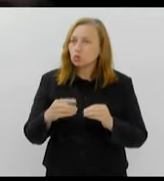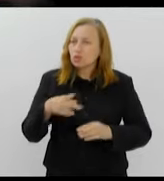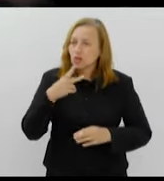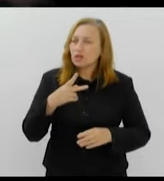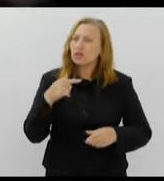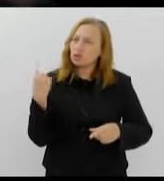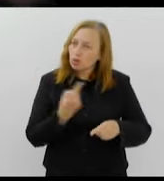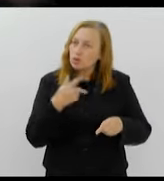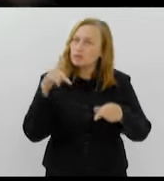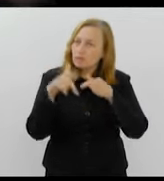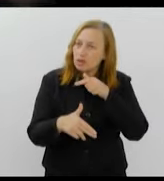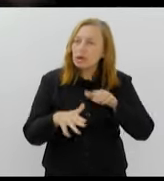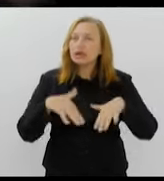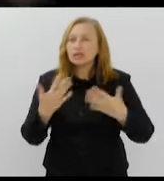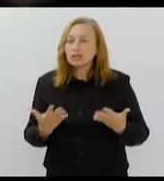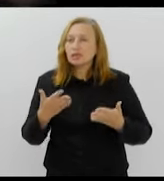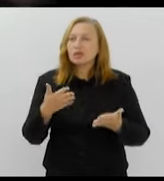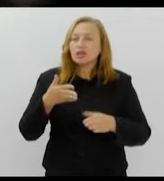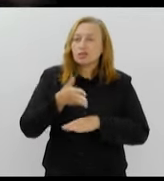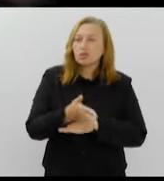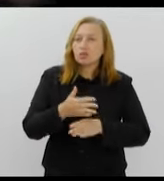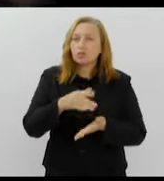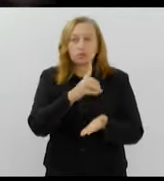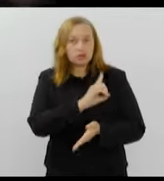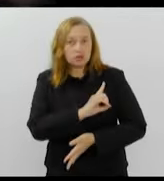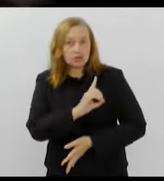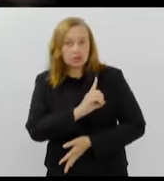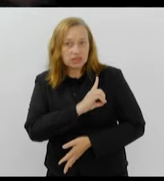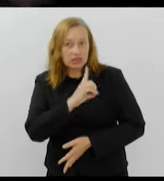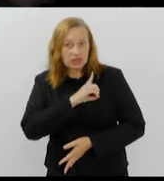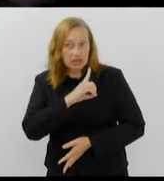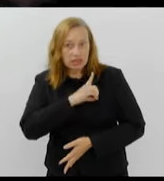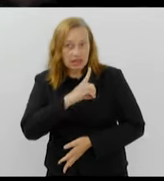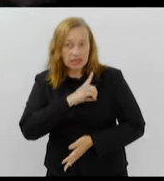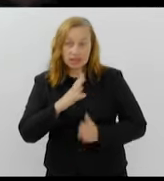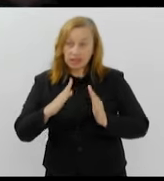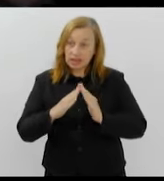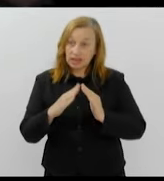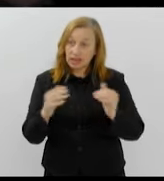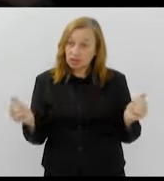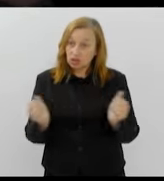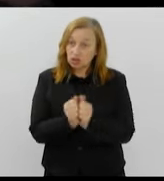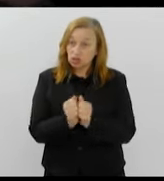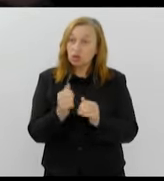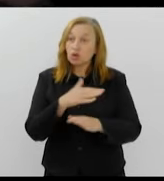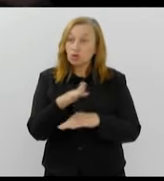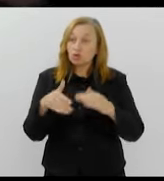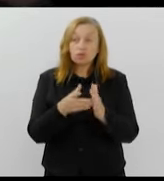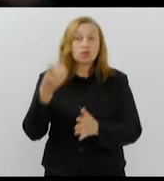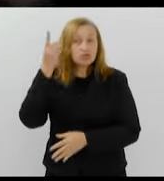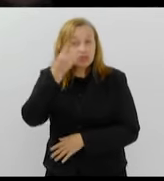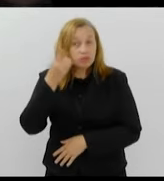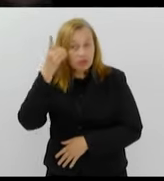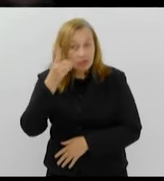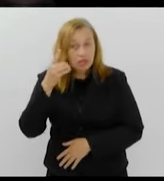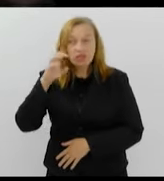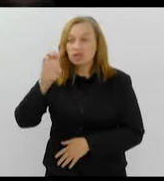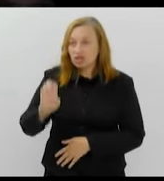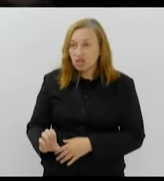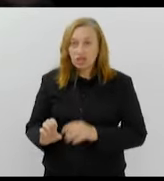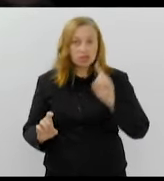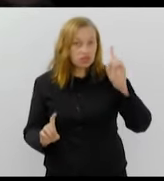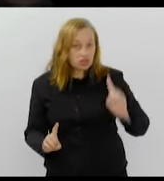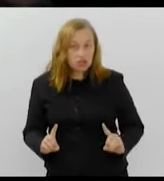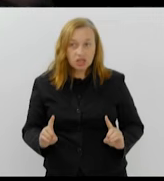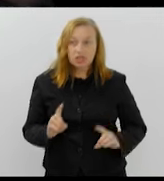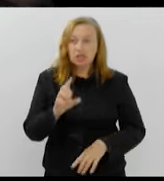interferimos entrou um delegado que essa casa em conjunto todos os deputados da esquerda da direita